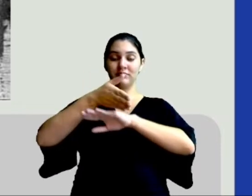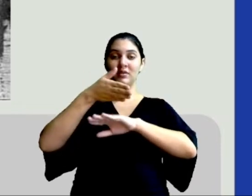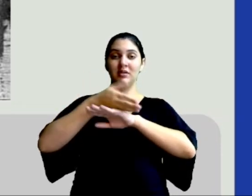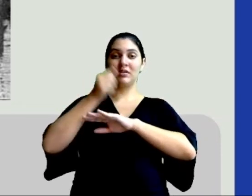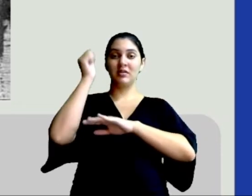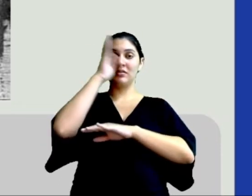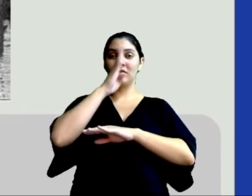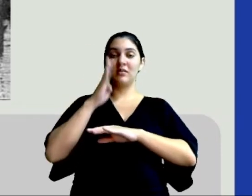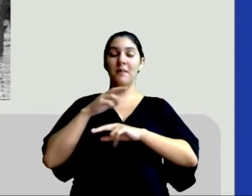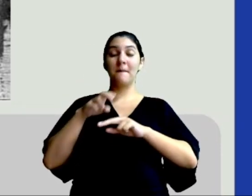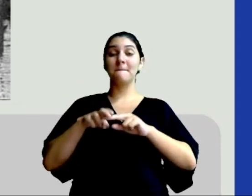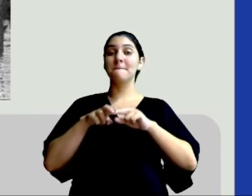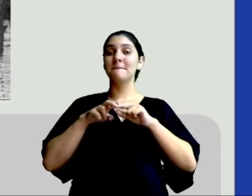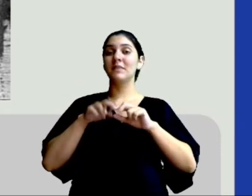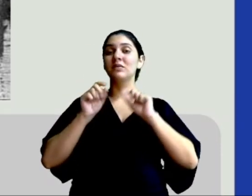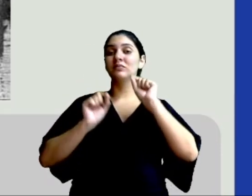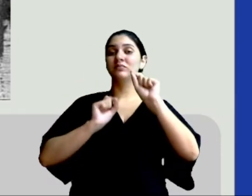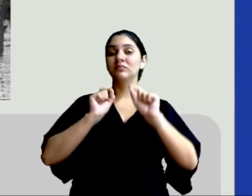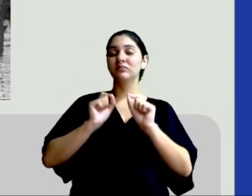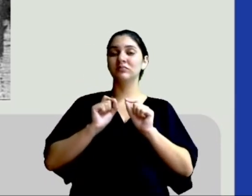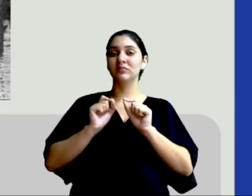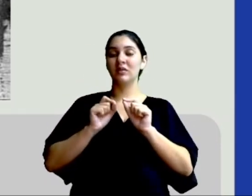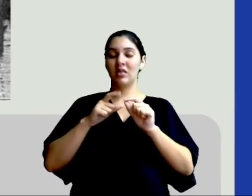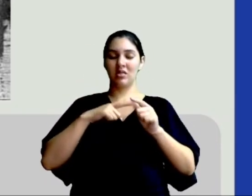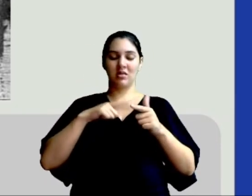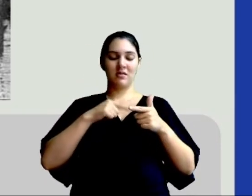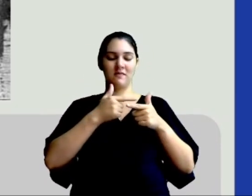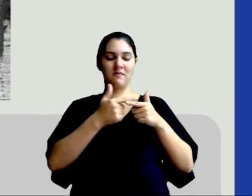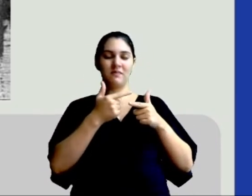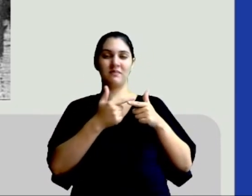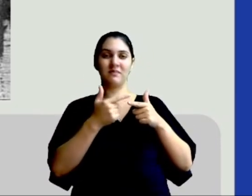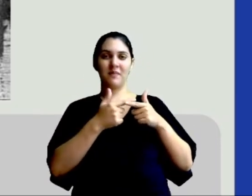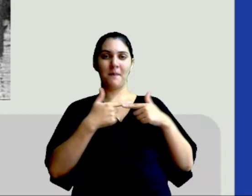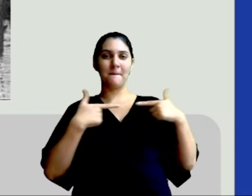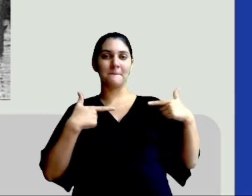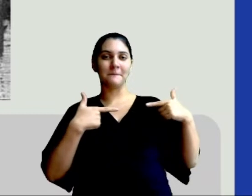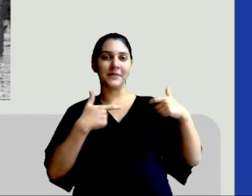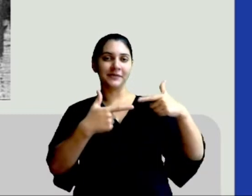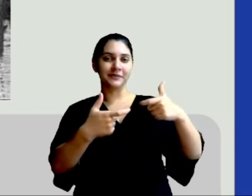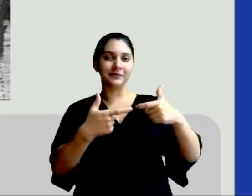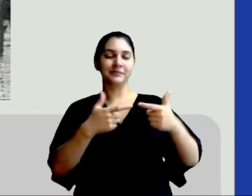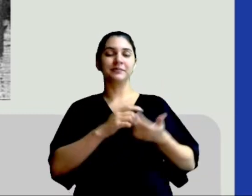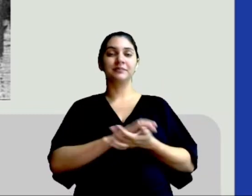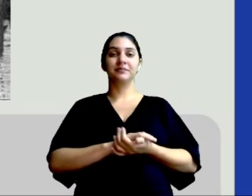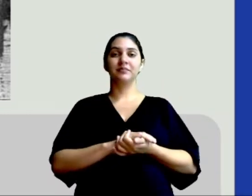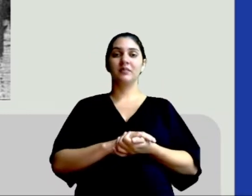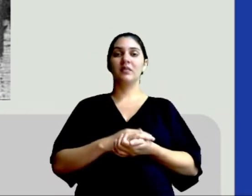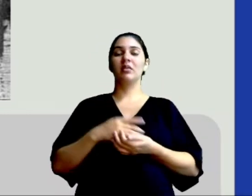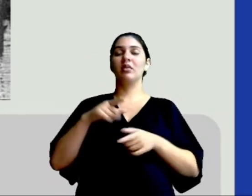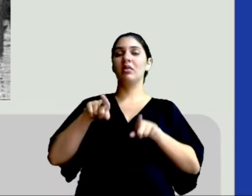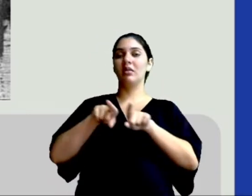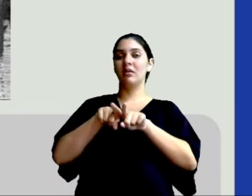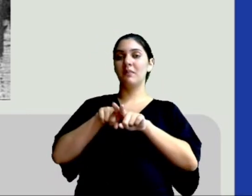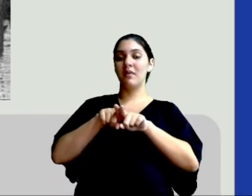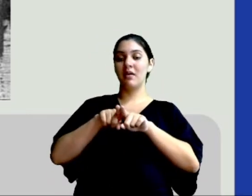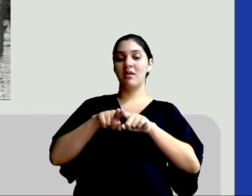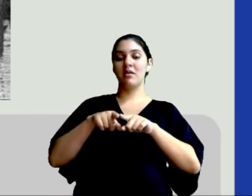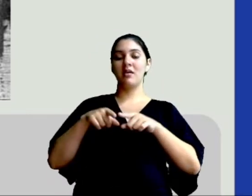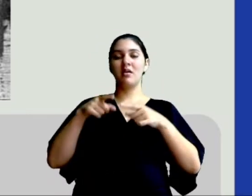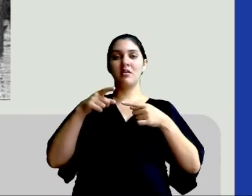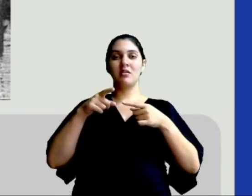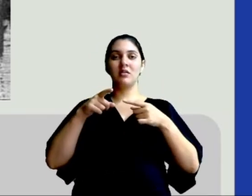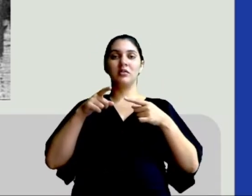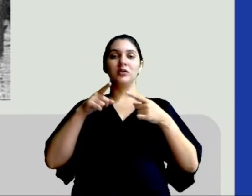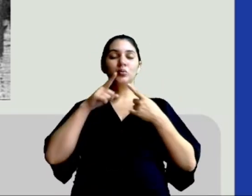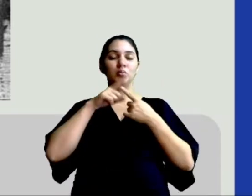em decorrência de questões de guerras, em questões de melhores